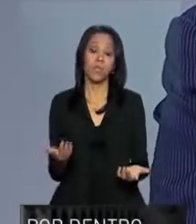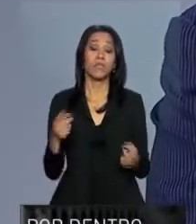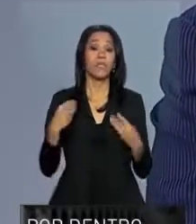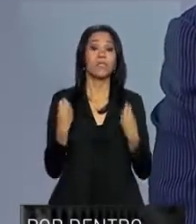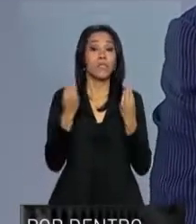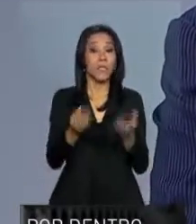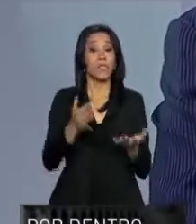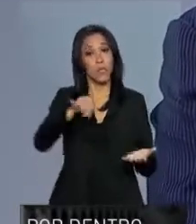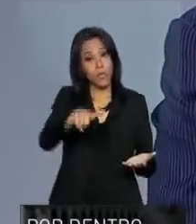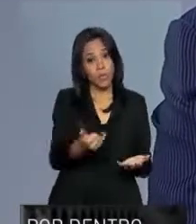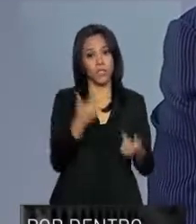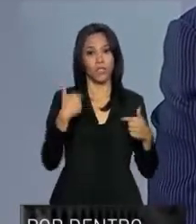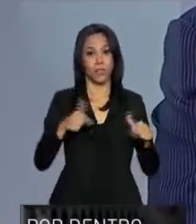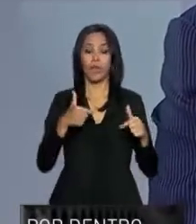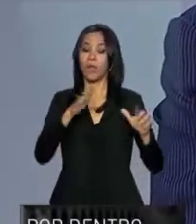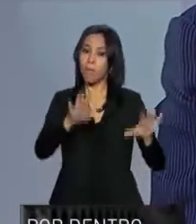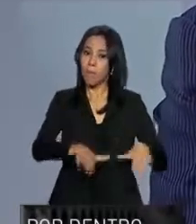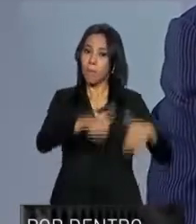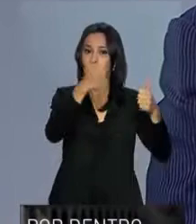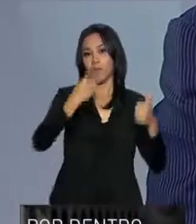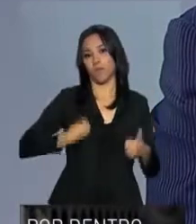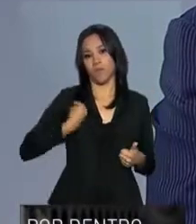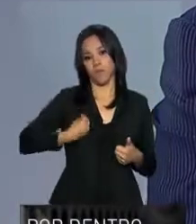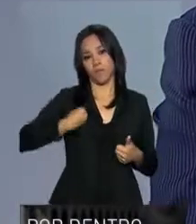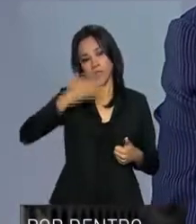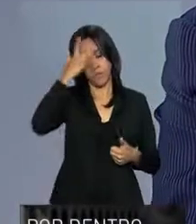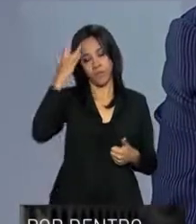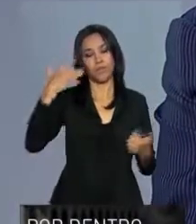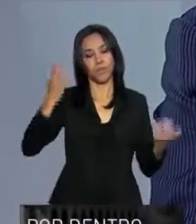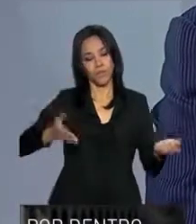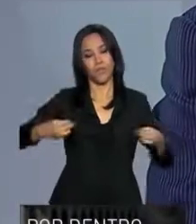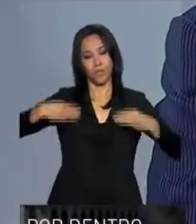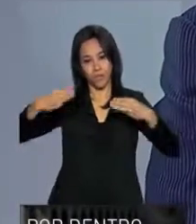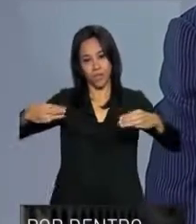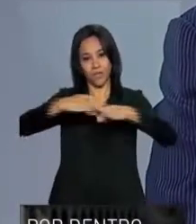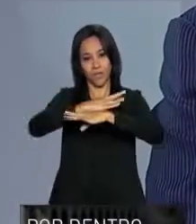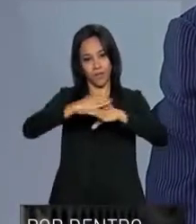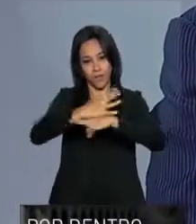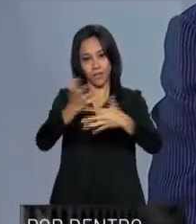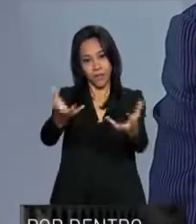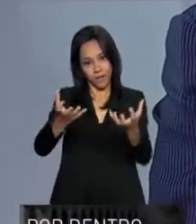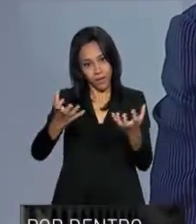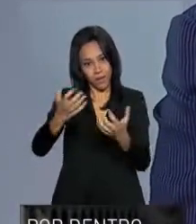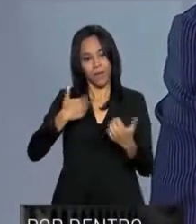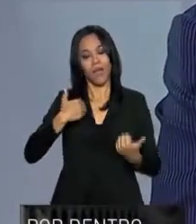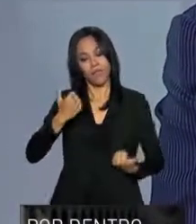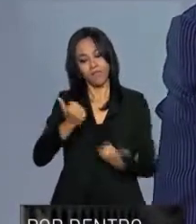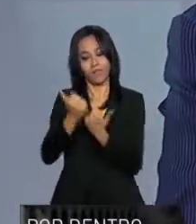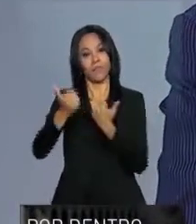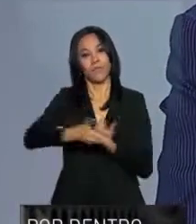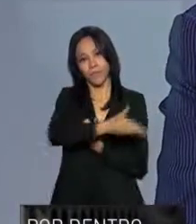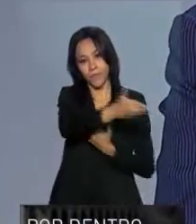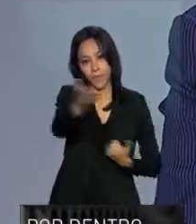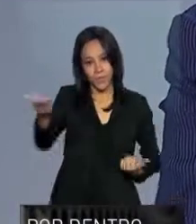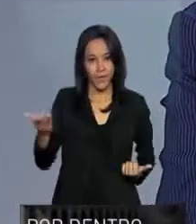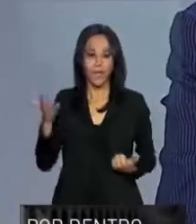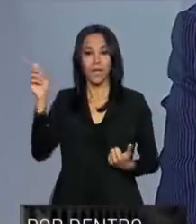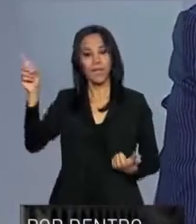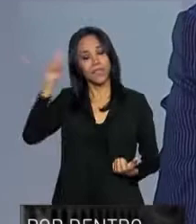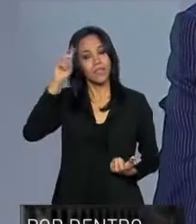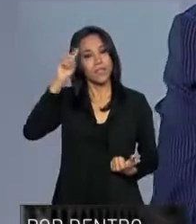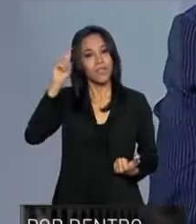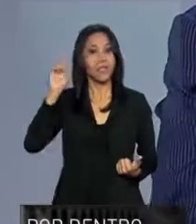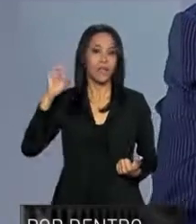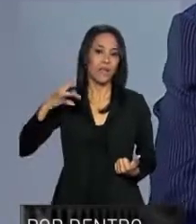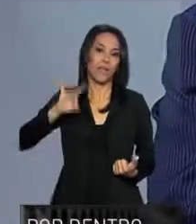trabalho melhorando a vida das pessoas eo ministério das cidades tem contribuído com toda a determinação para que possam chegar a cada dia a